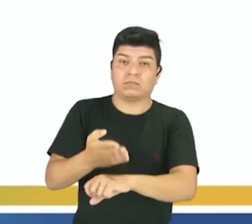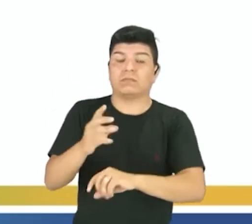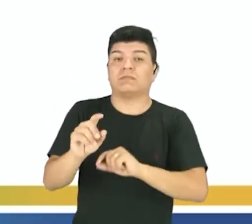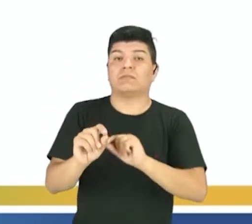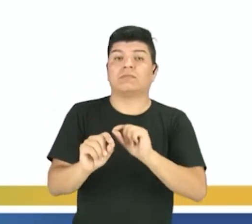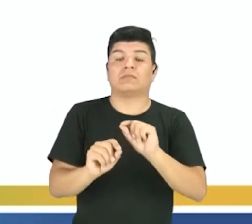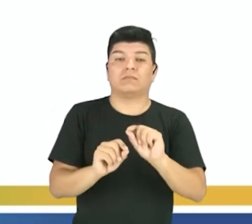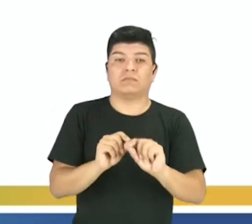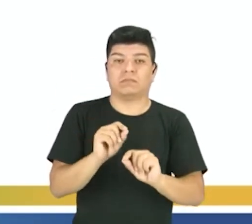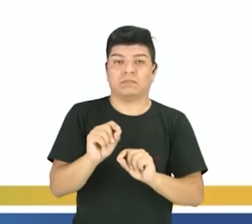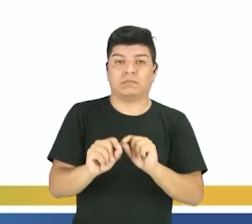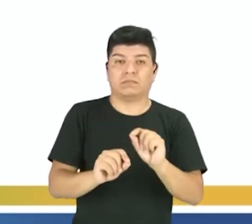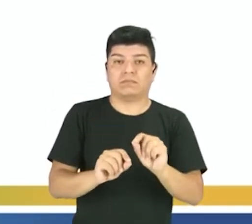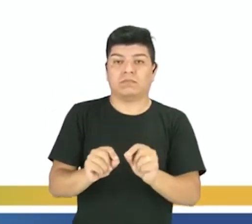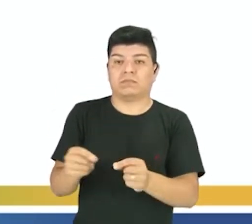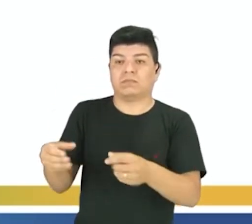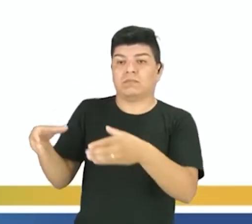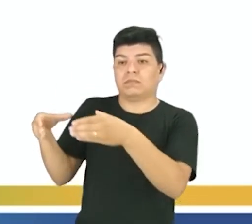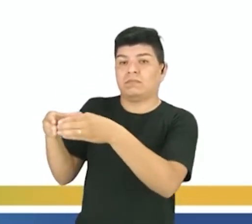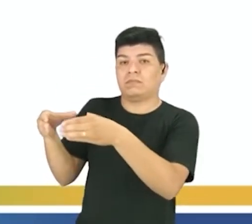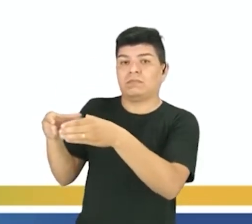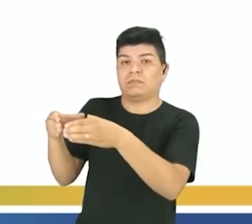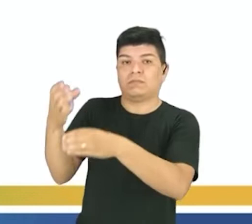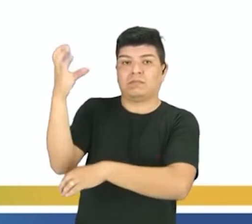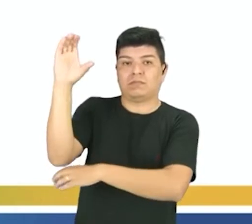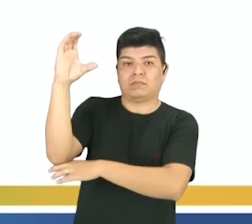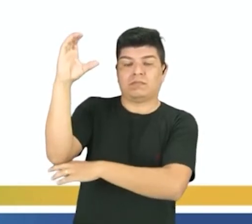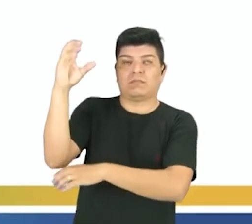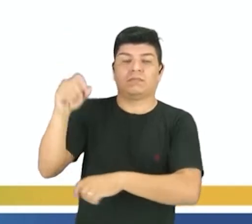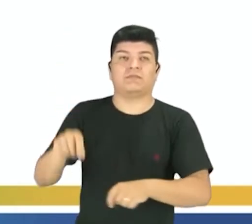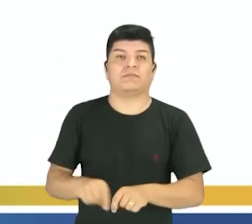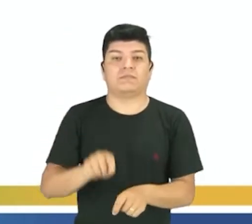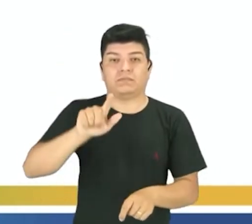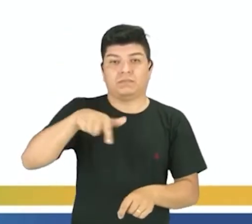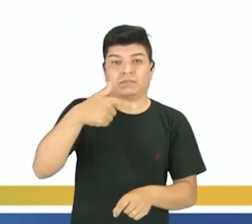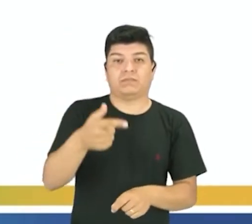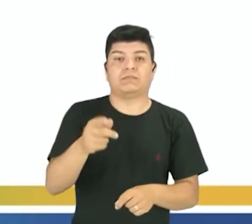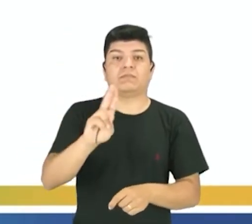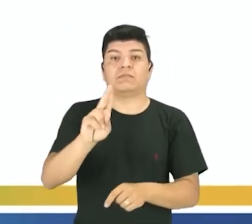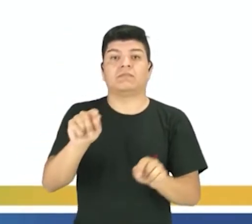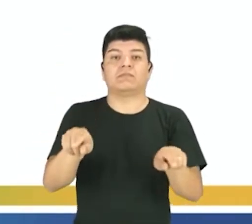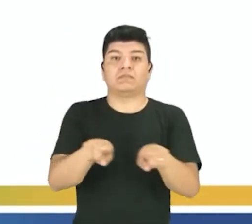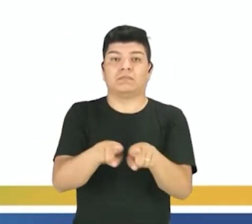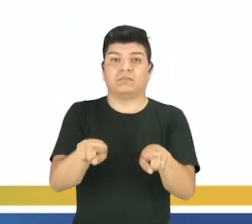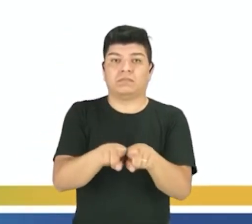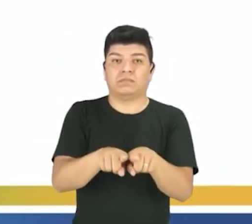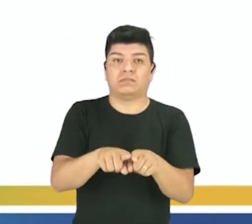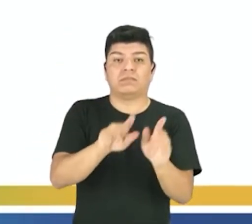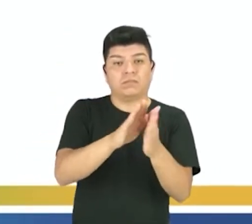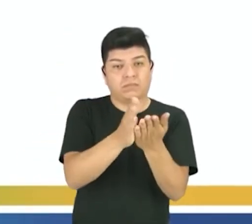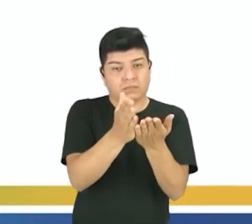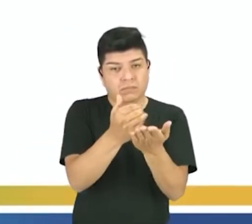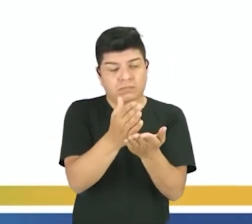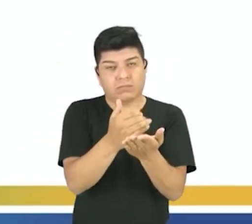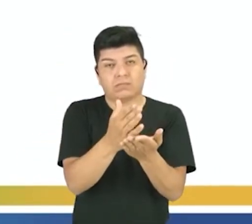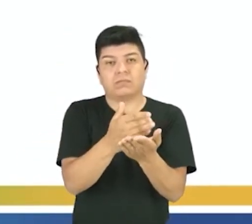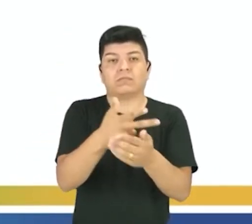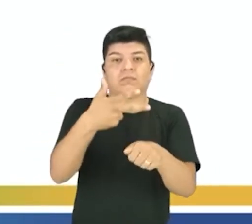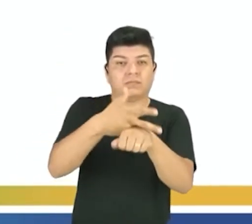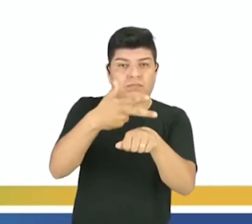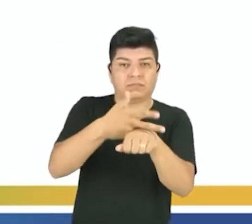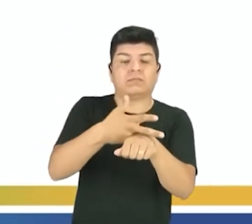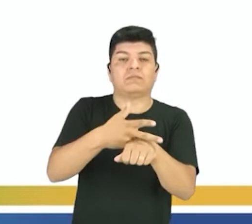pela comunidade científica. Também temos outras denominações, né, que vocês podem encontrar nos livros e em